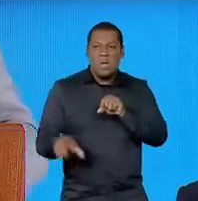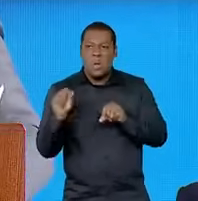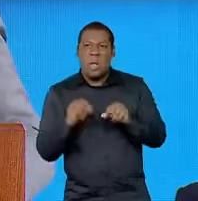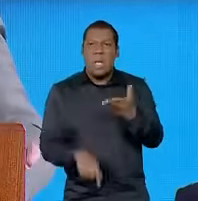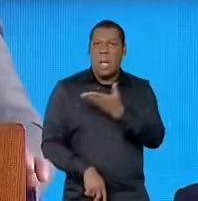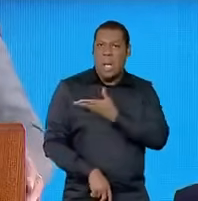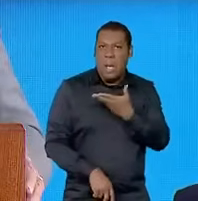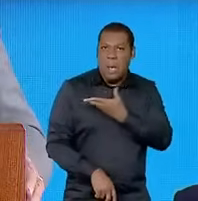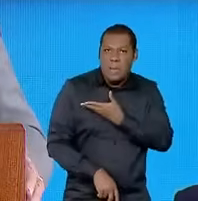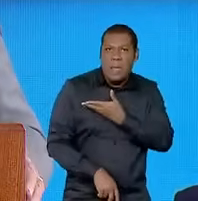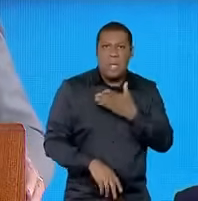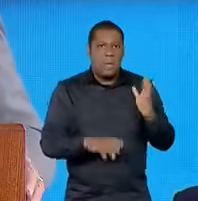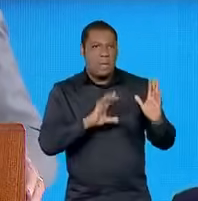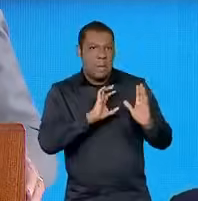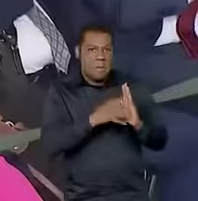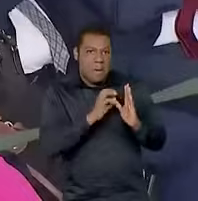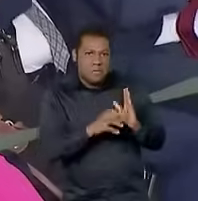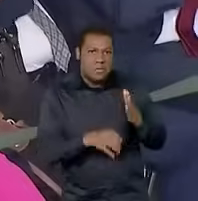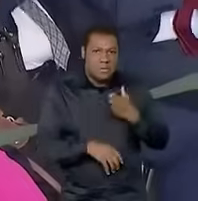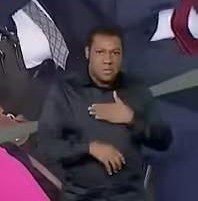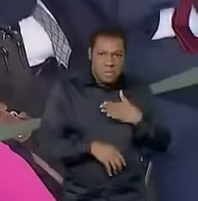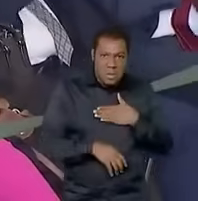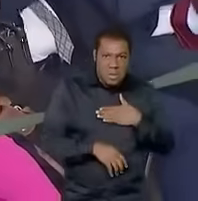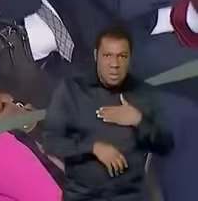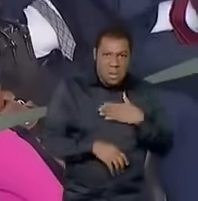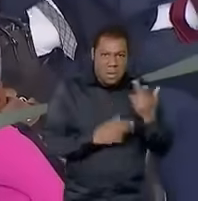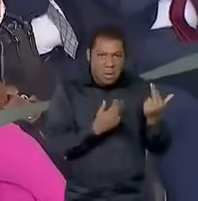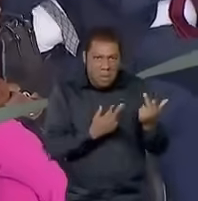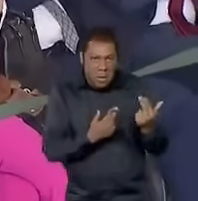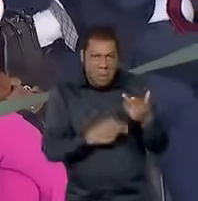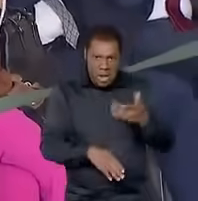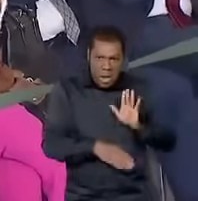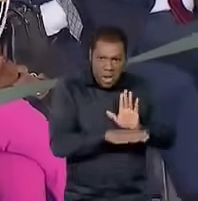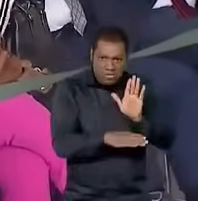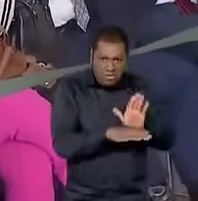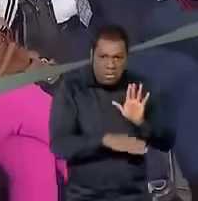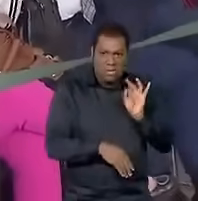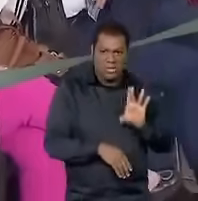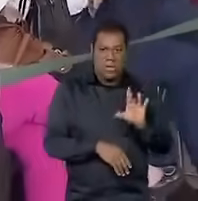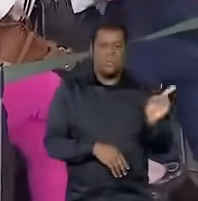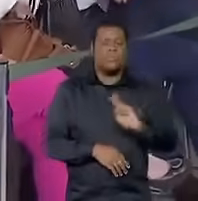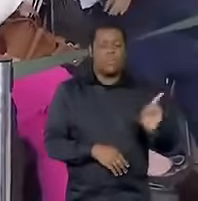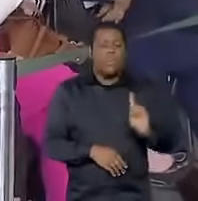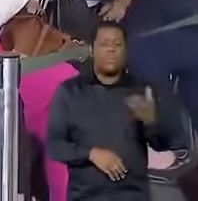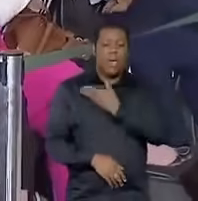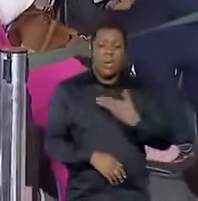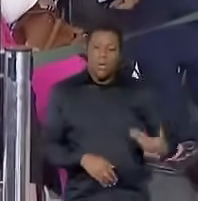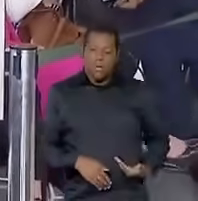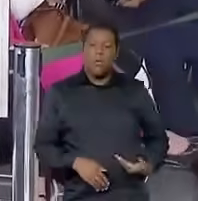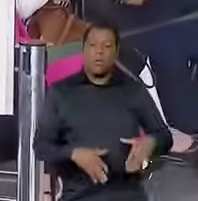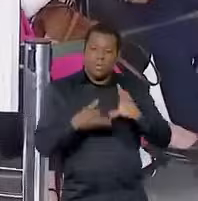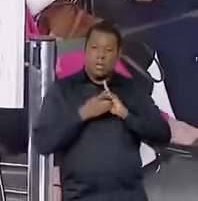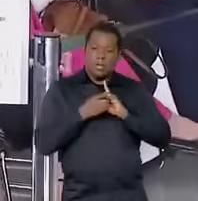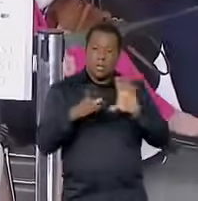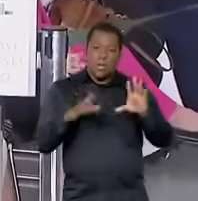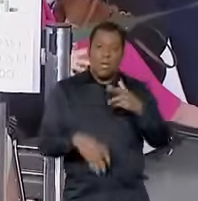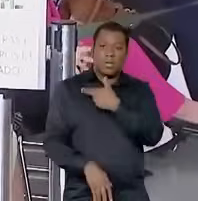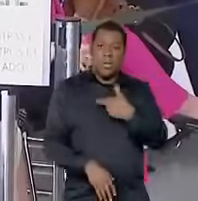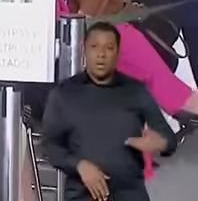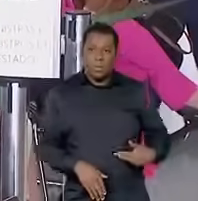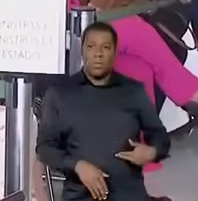porque isso aqui não é um clube de amigos. Isso aqui é um governo republicano e